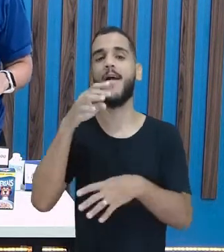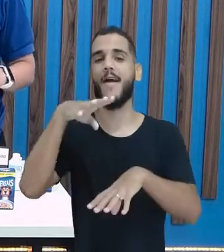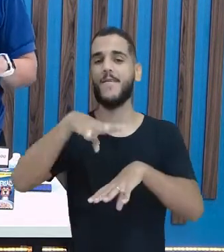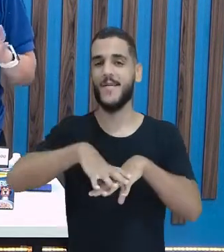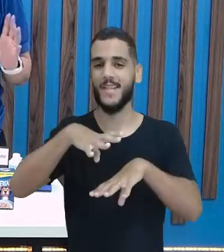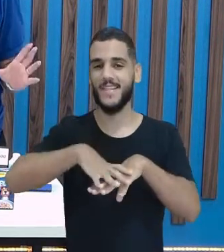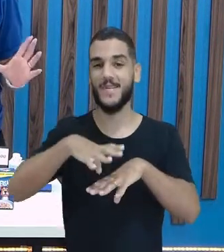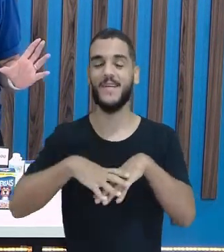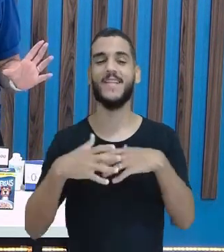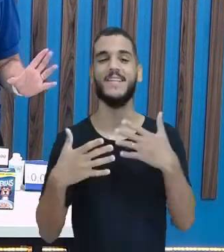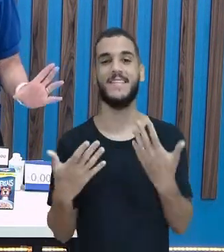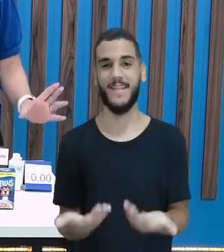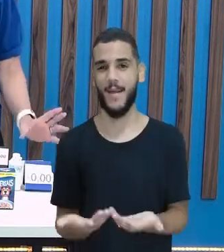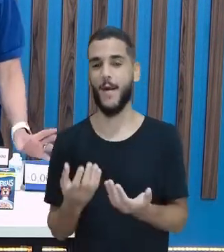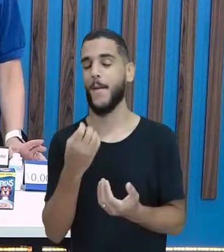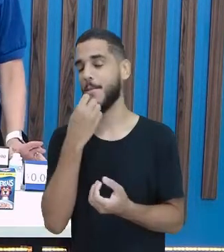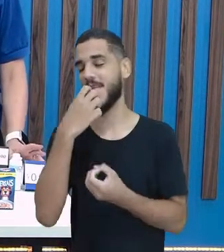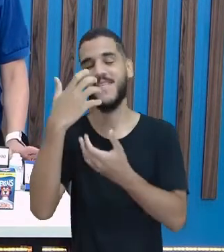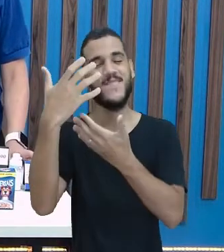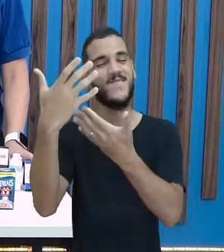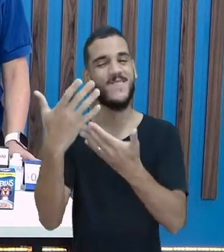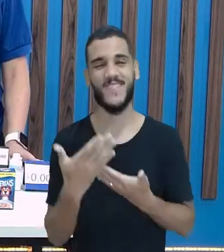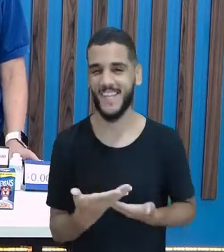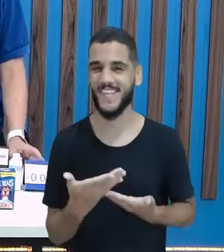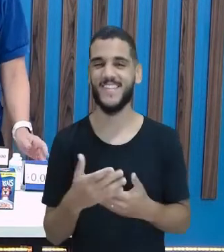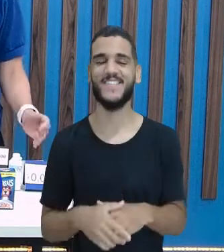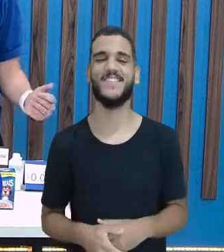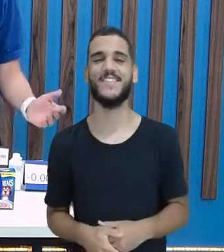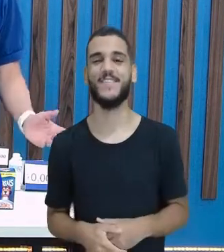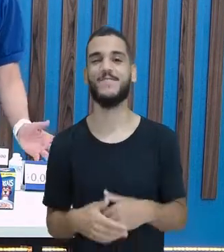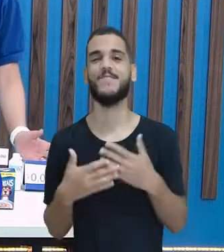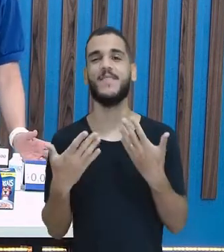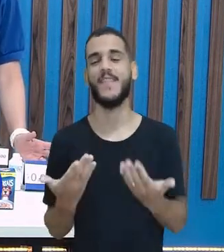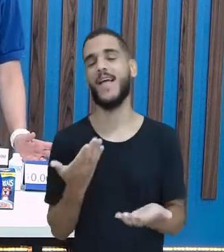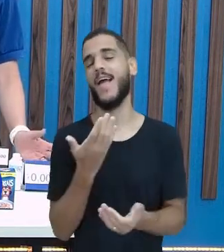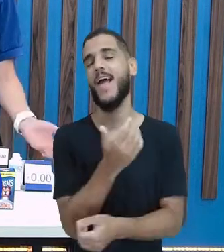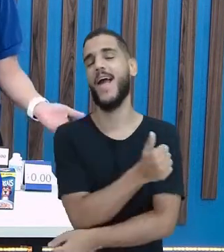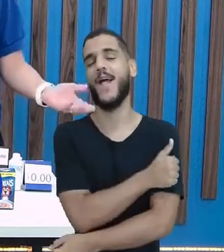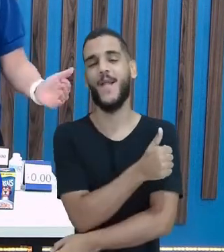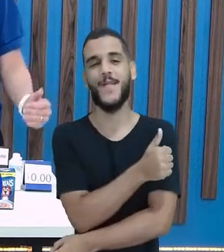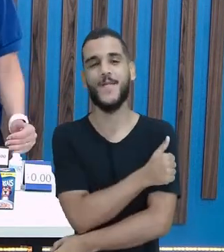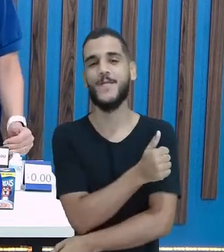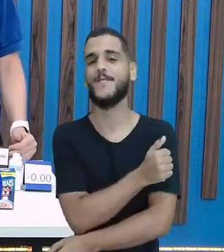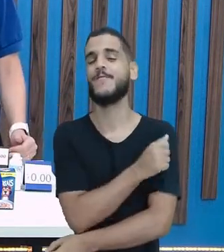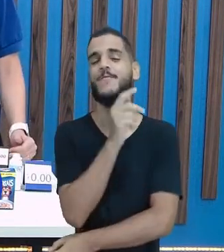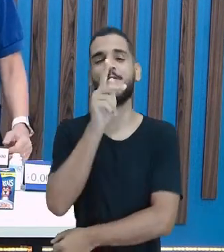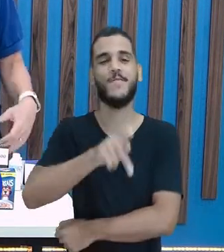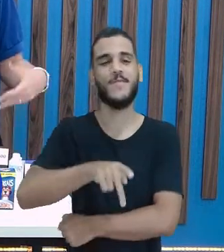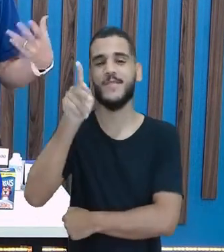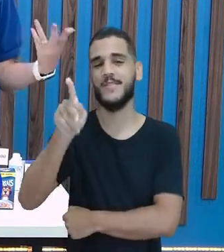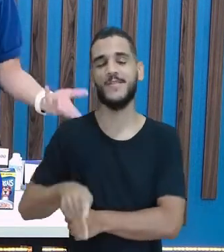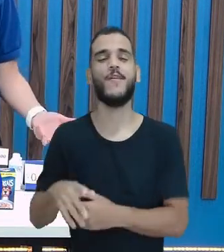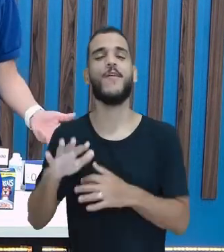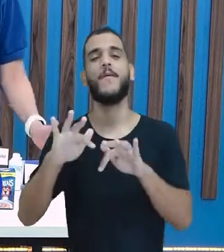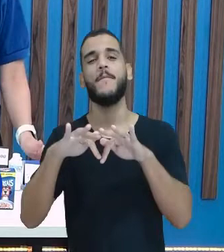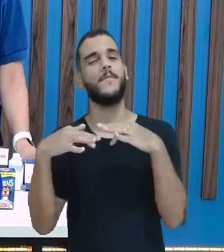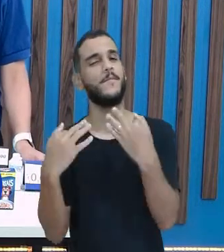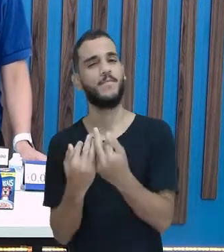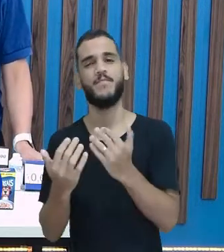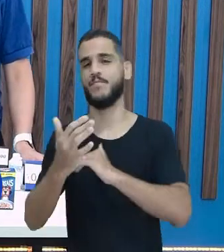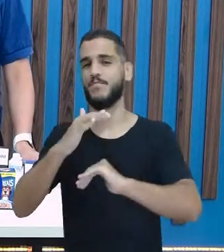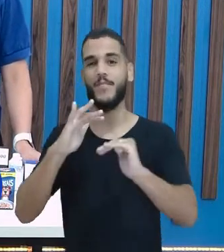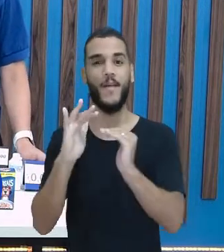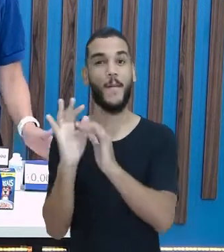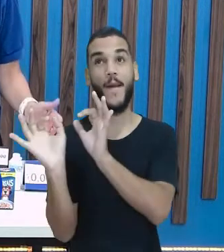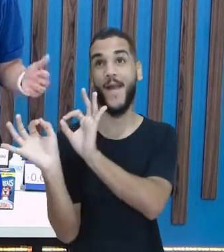matemática. E aí, sejam todos bem-vindos, estudantes, professores, família, todos que